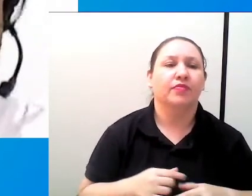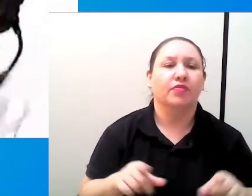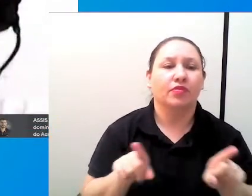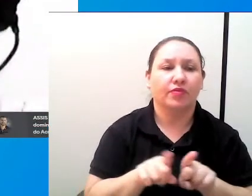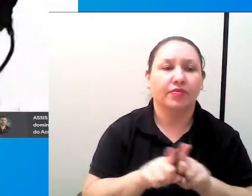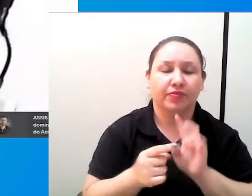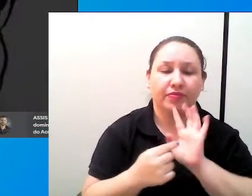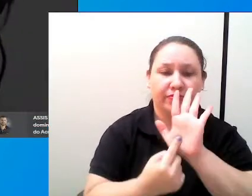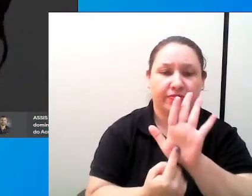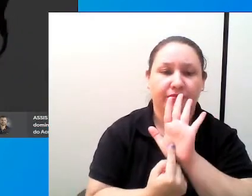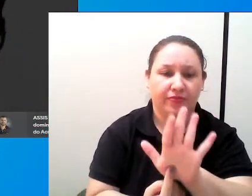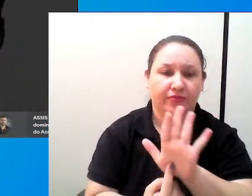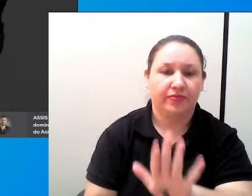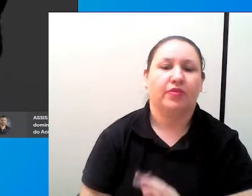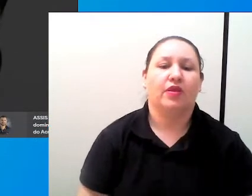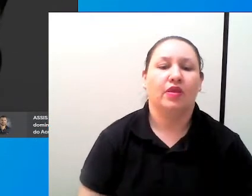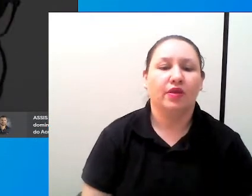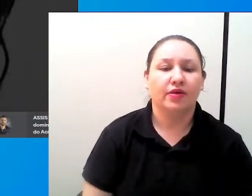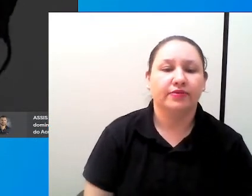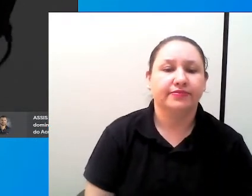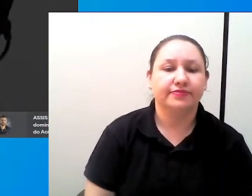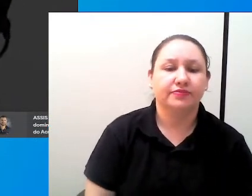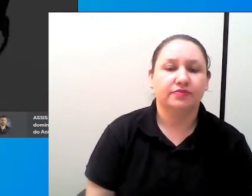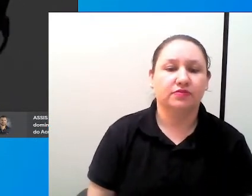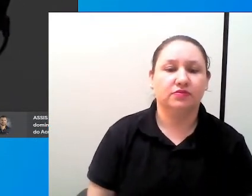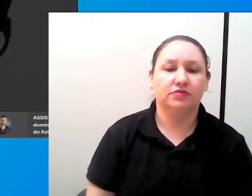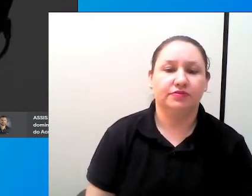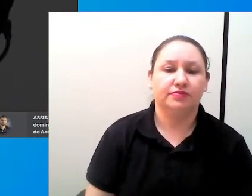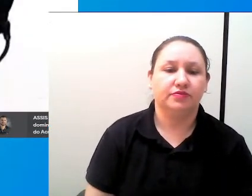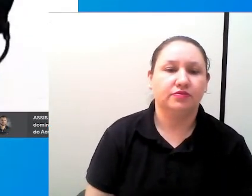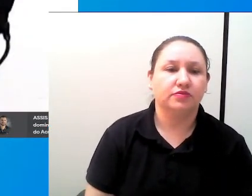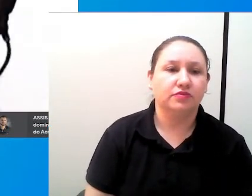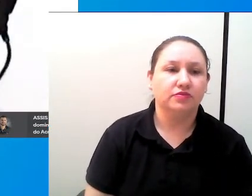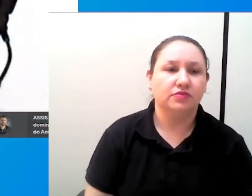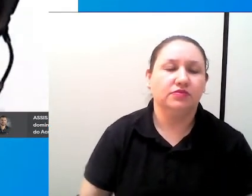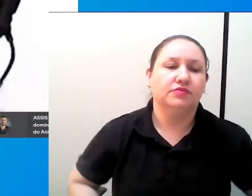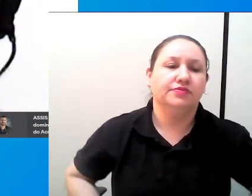Eu espero que todos possam estar visualizando. Estão podendo ver aí?